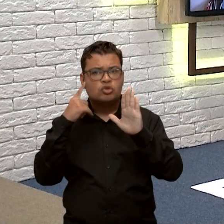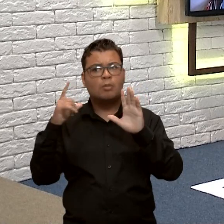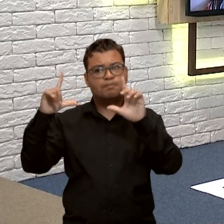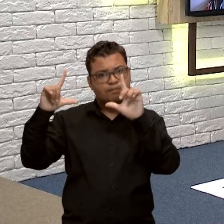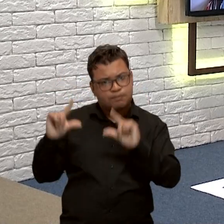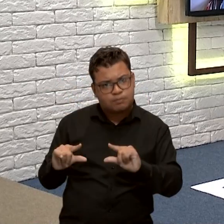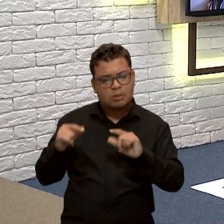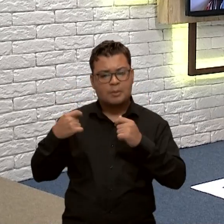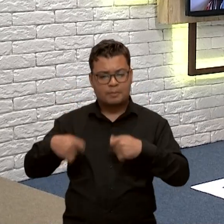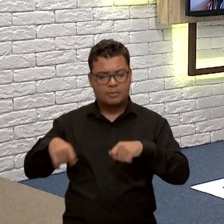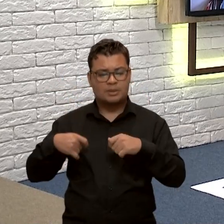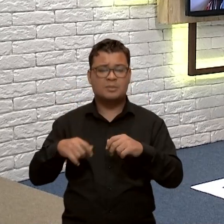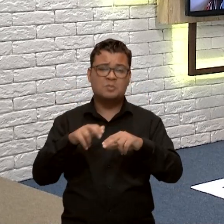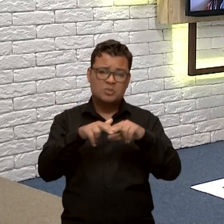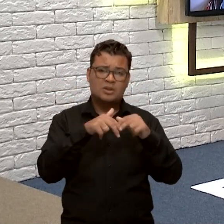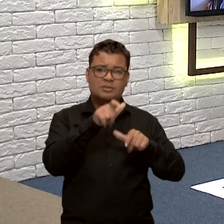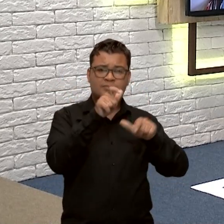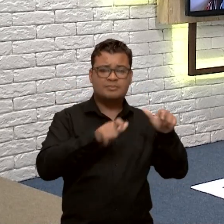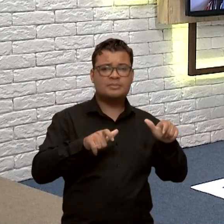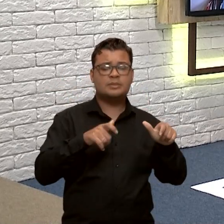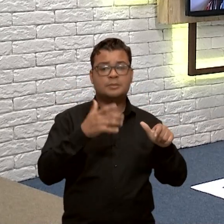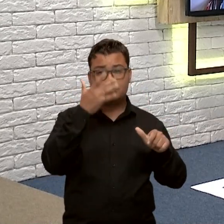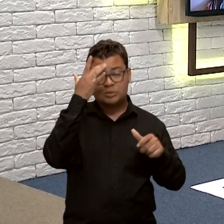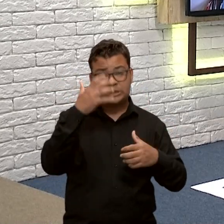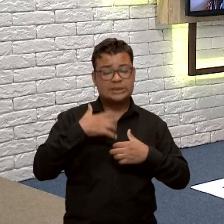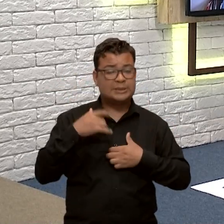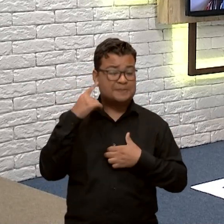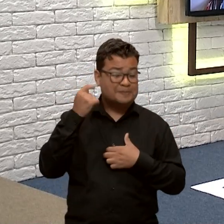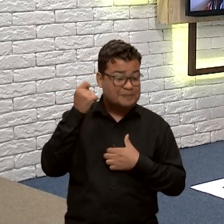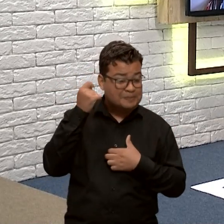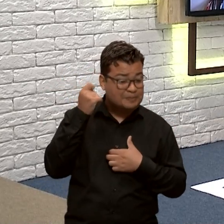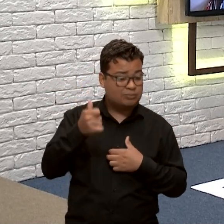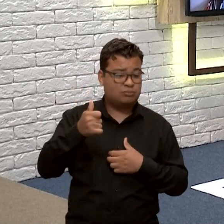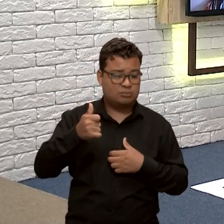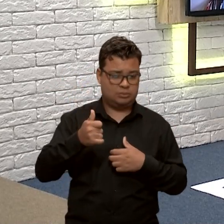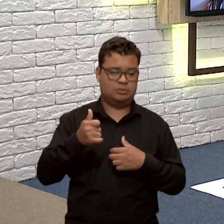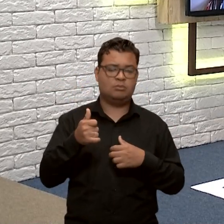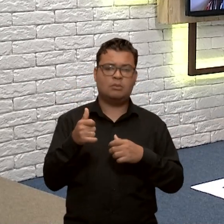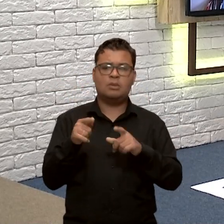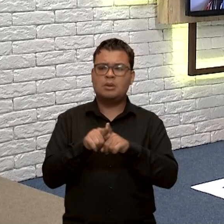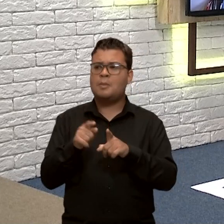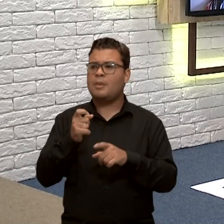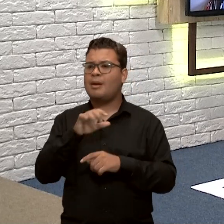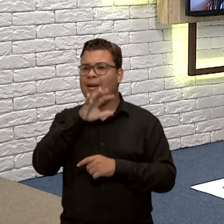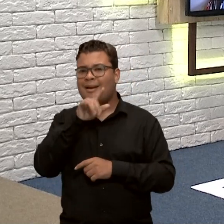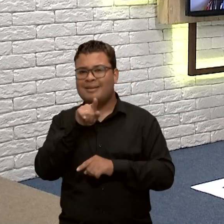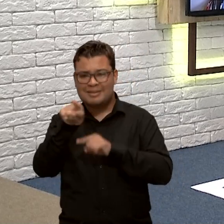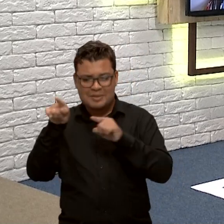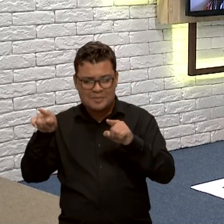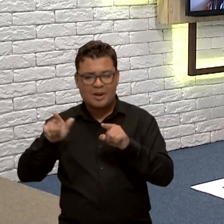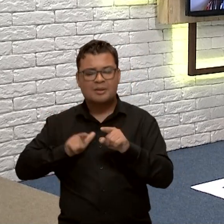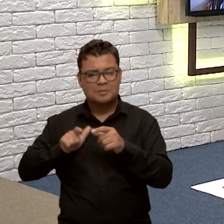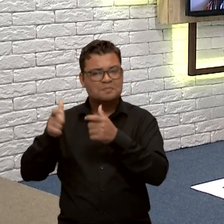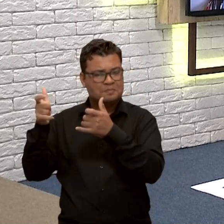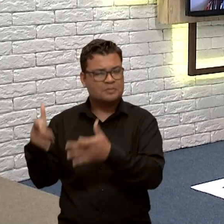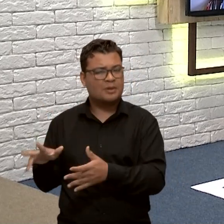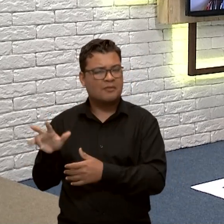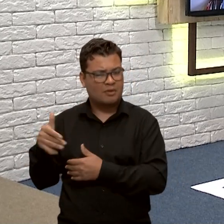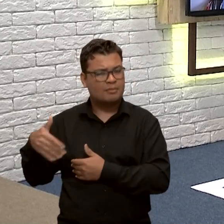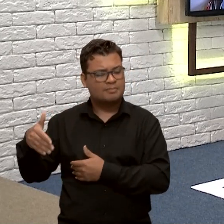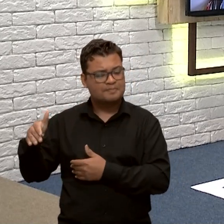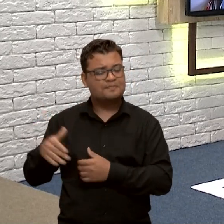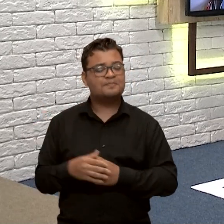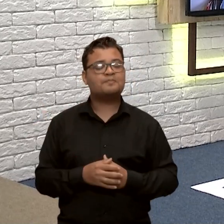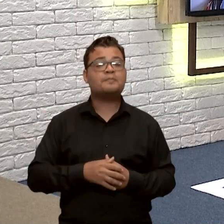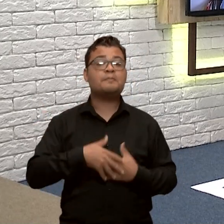de artifício, tanto para pessoas hipersensíveis como também para os animais, que a gente vai tratar sobre isso no terceiro bloco do nosso programa. Você acha que